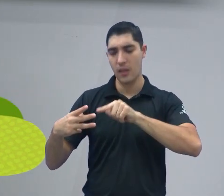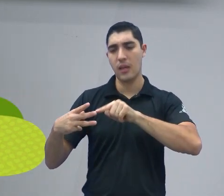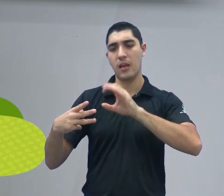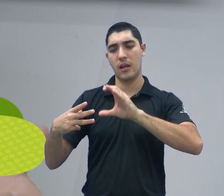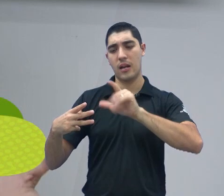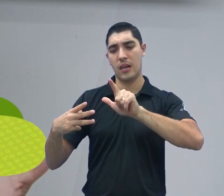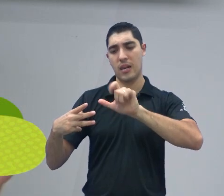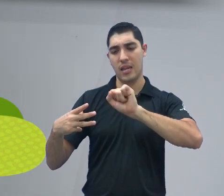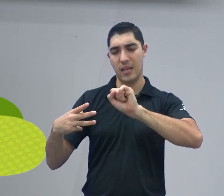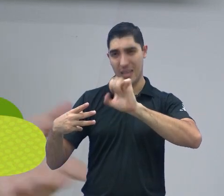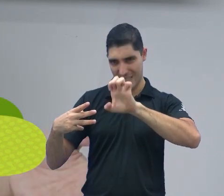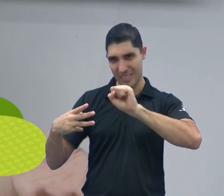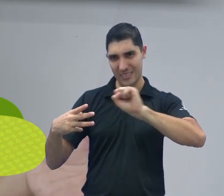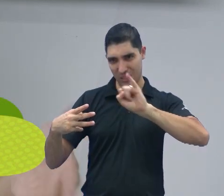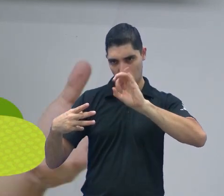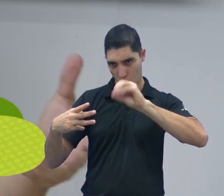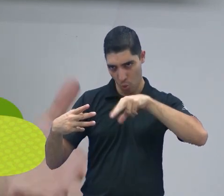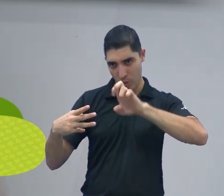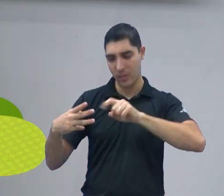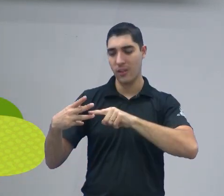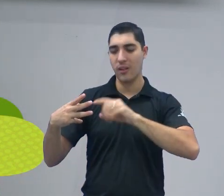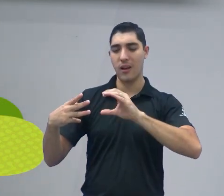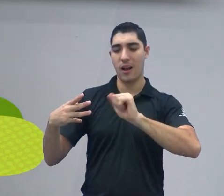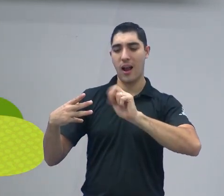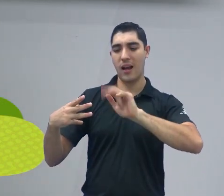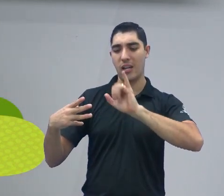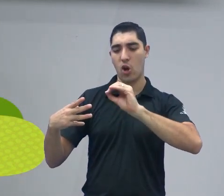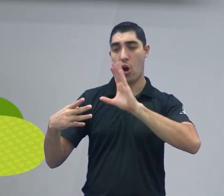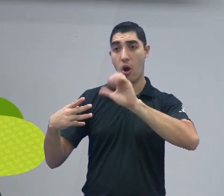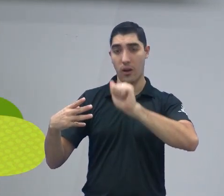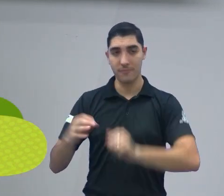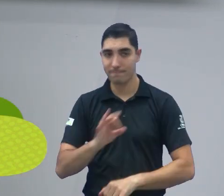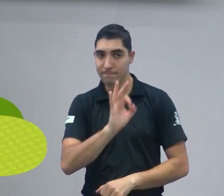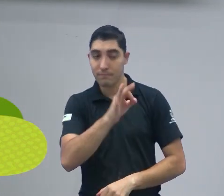de campo. E aí a gente vê o Carlos Henrique está entregue ao departamento